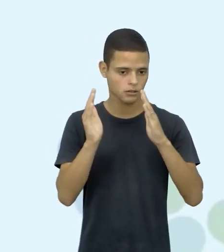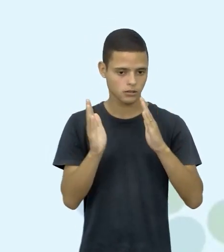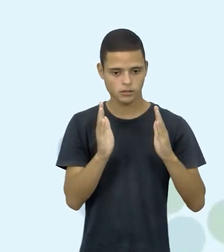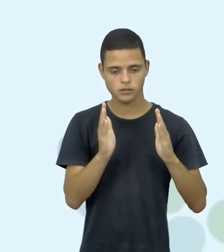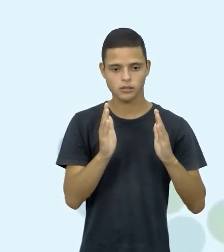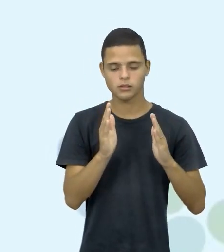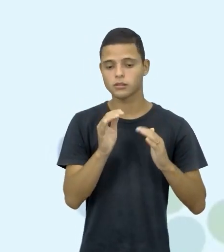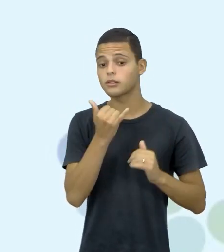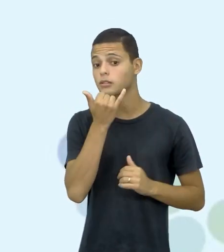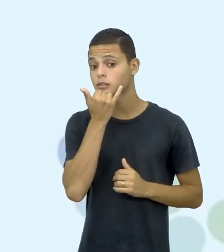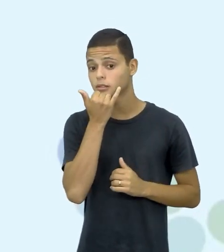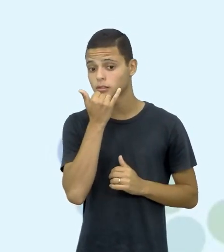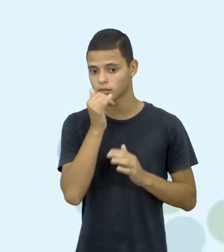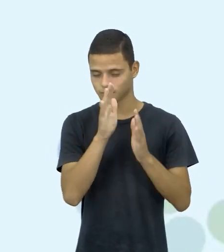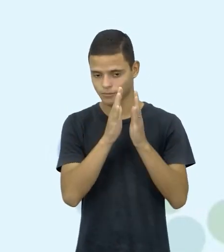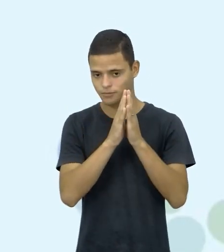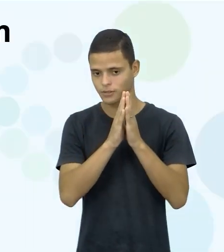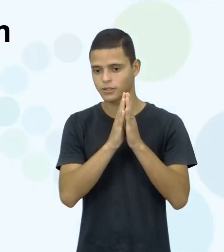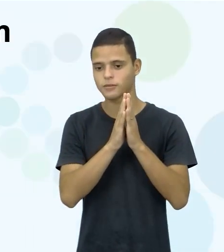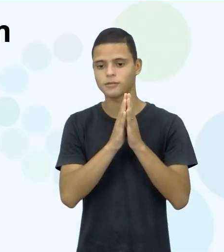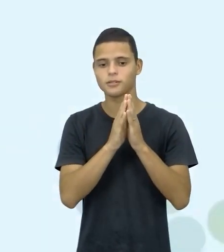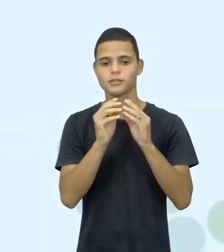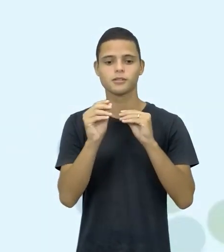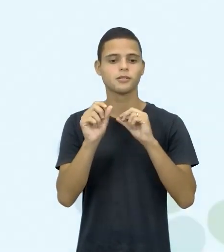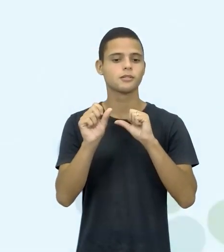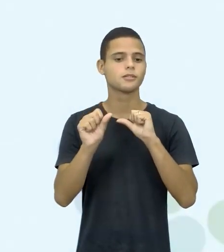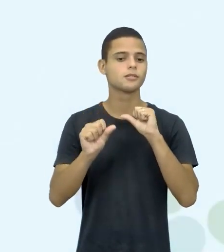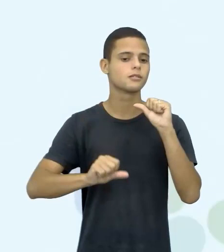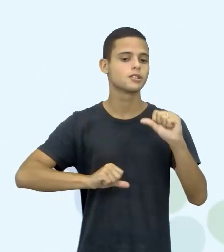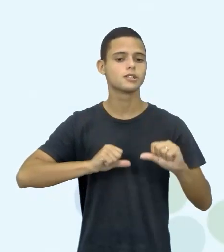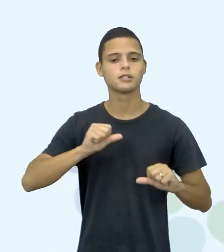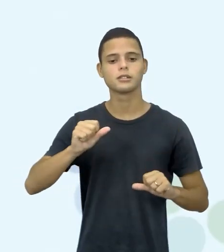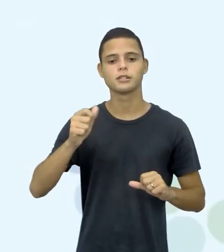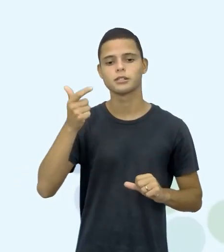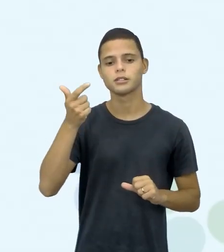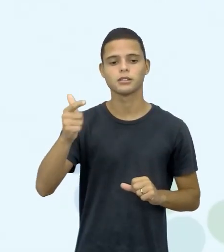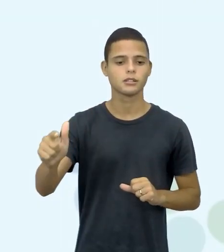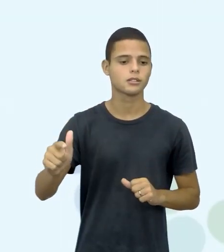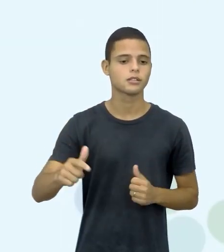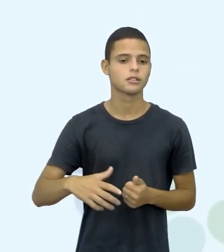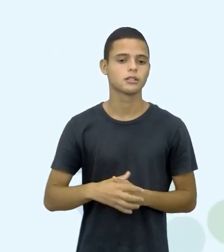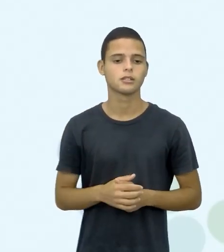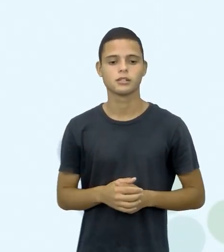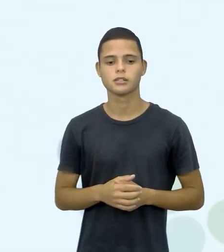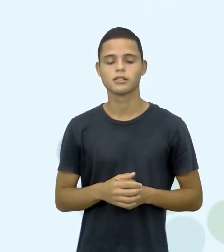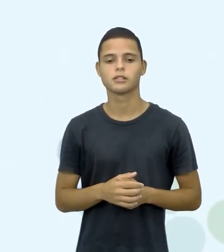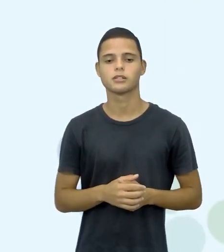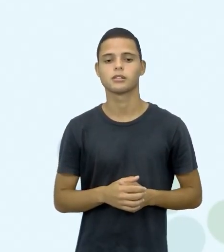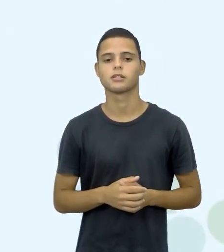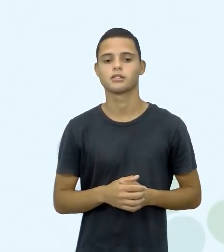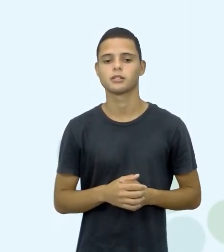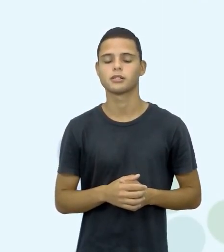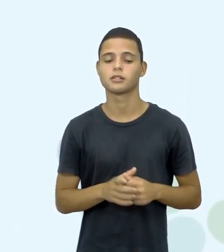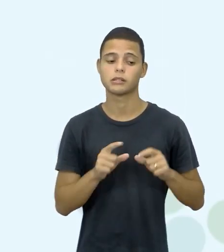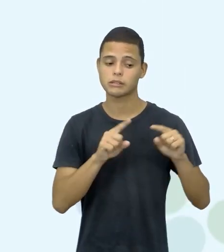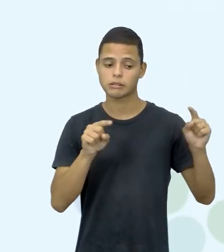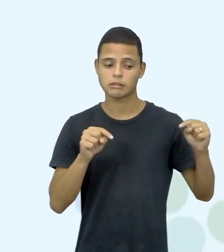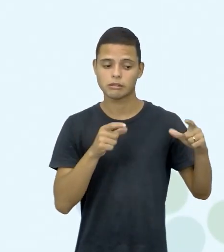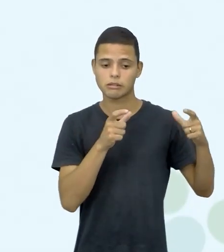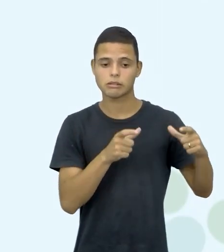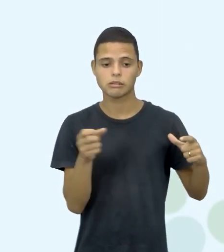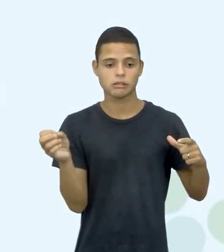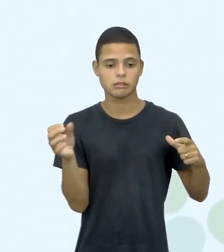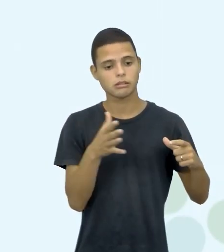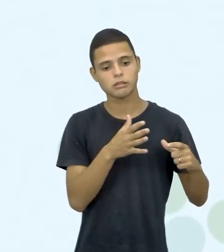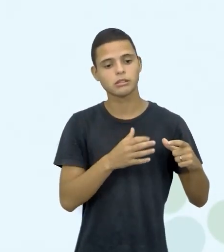Opa, eu estou desalinhada aqui com essa canetinha. Deixa eu pegar aqui a caneta, desculpa aí. Que esse estúdio para mim é novo, tá, gente? É a primeira vez que eu